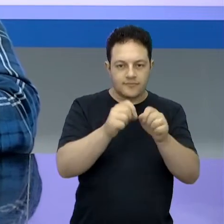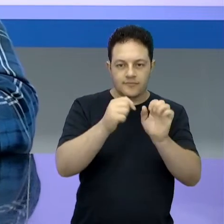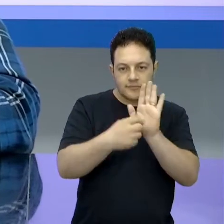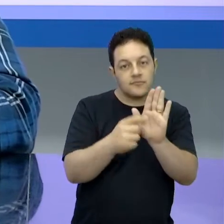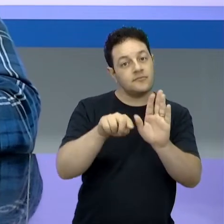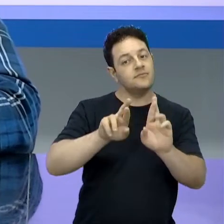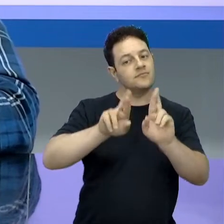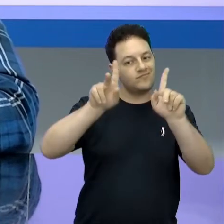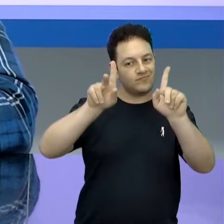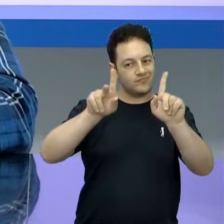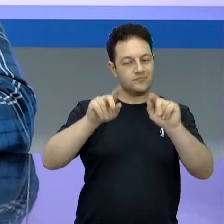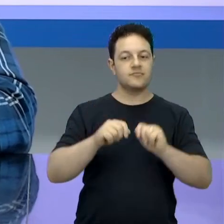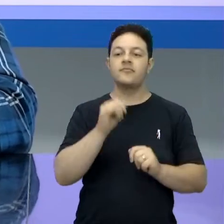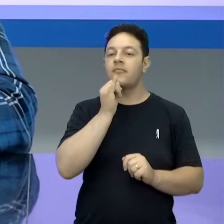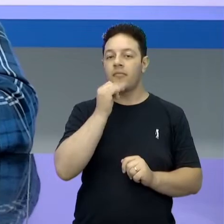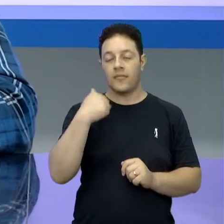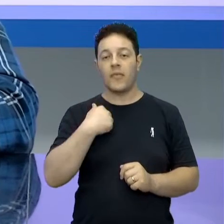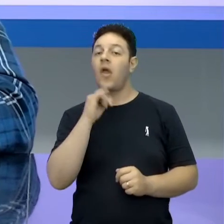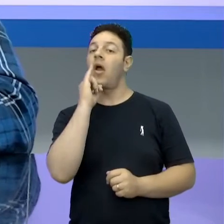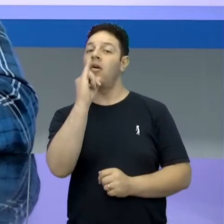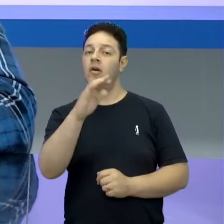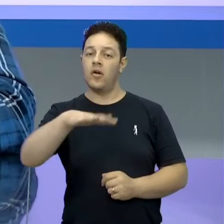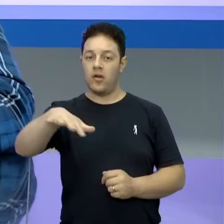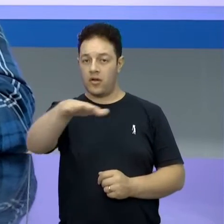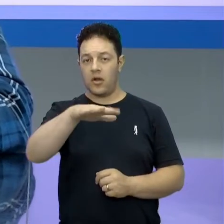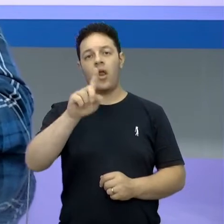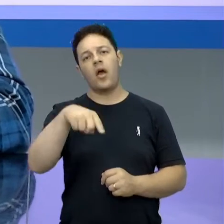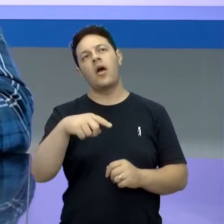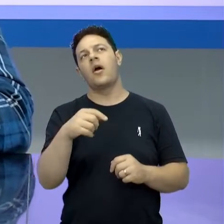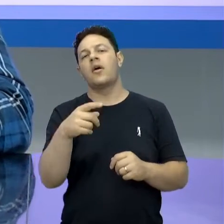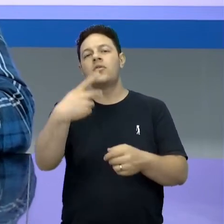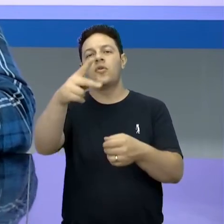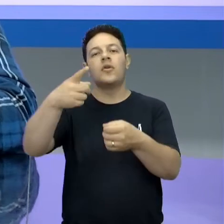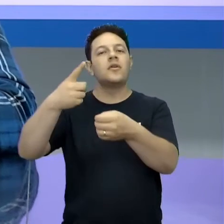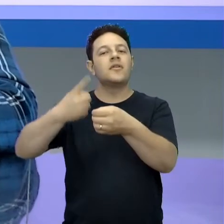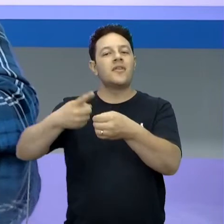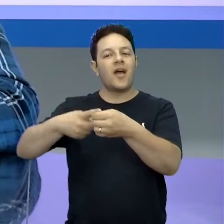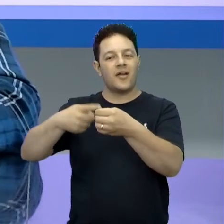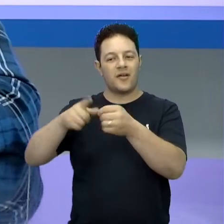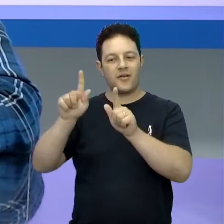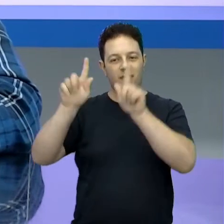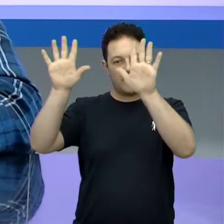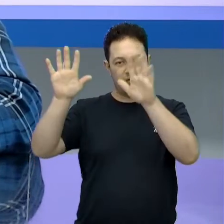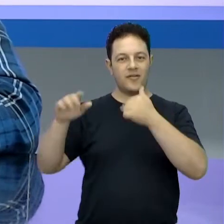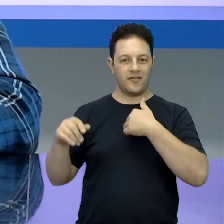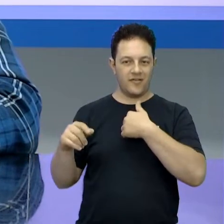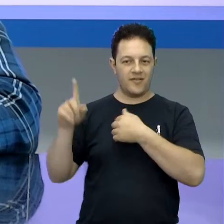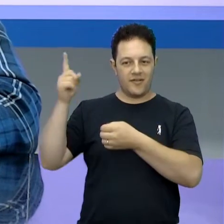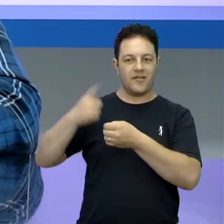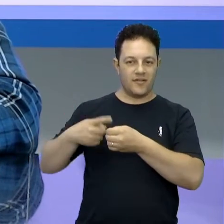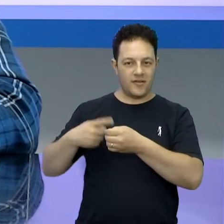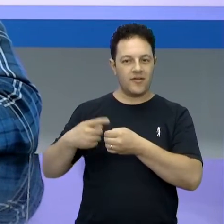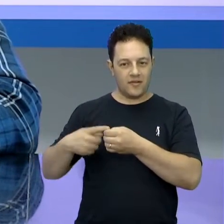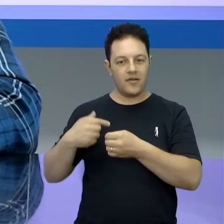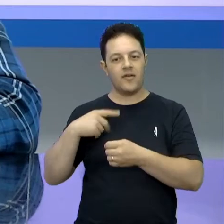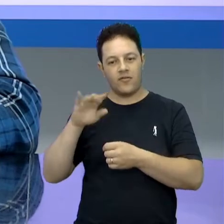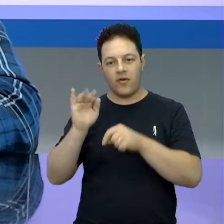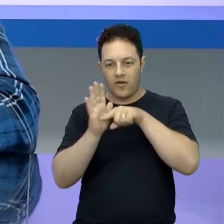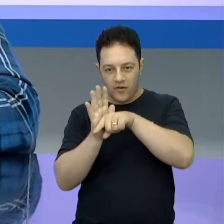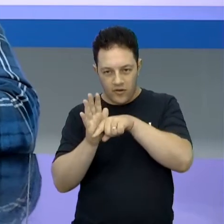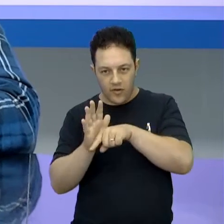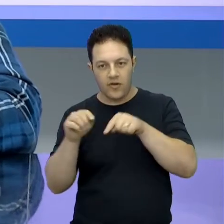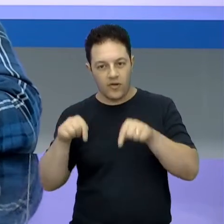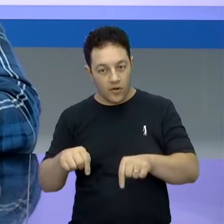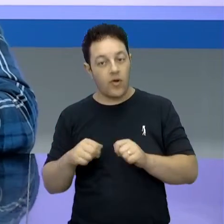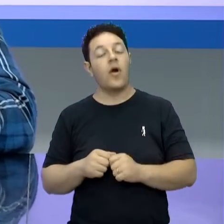Eu dei um exemplo para vocês de um espaço de vivência lá da cidade de Guarulhos, que eu vou retomar esse espaço na atividade de